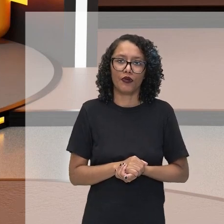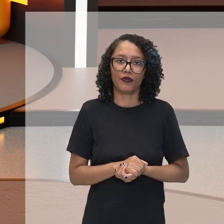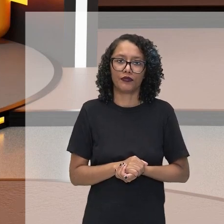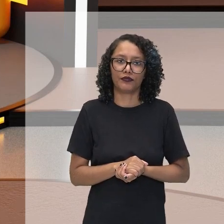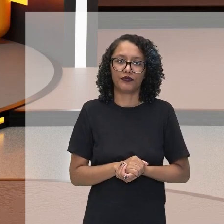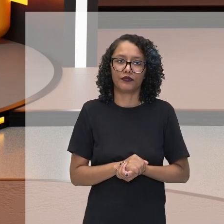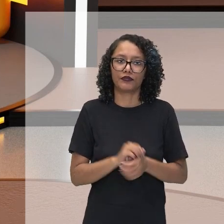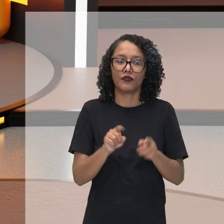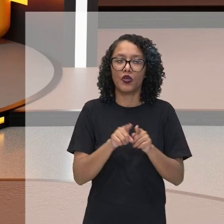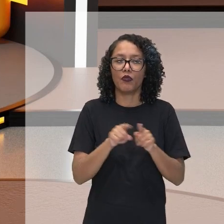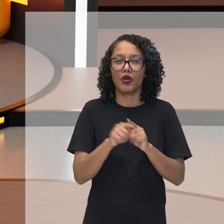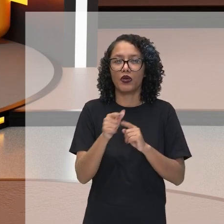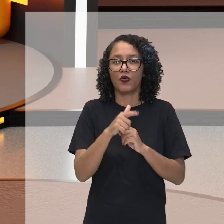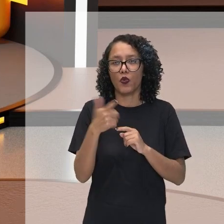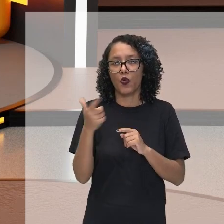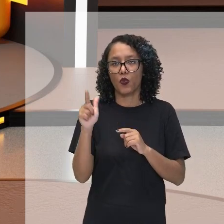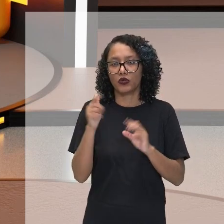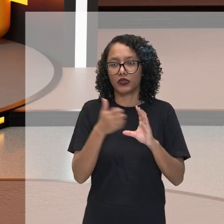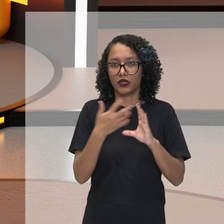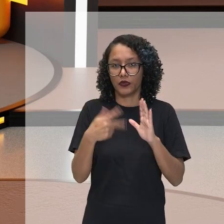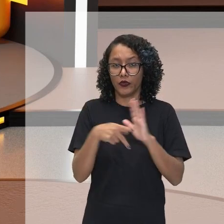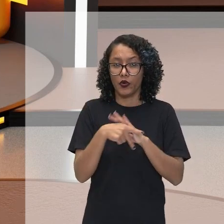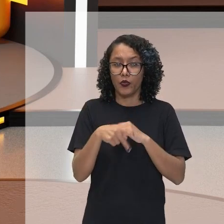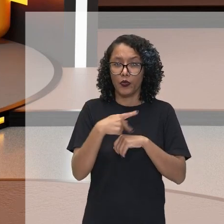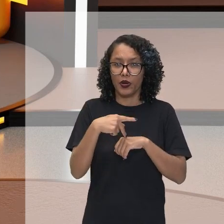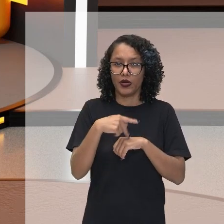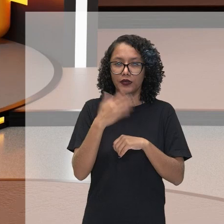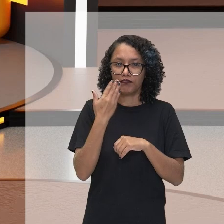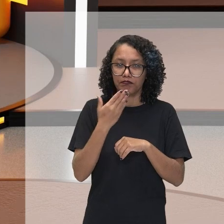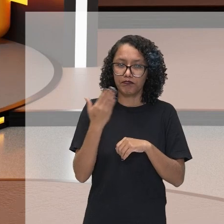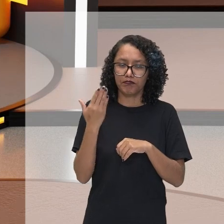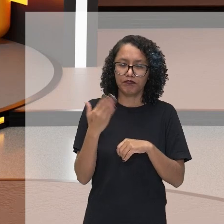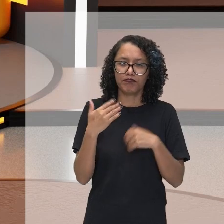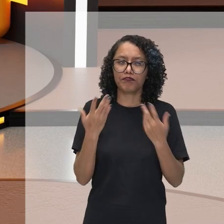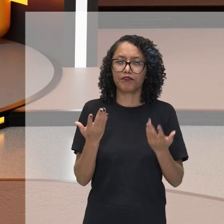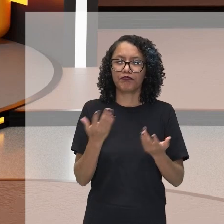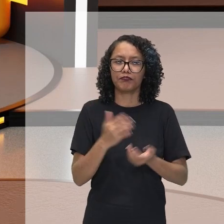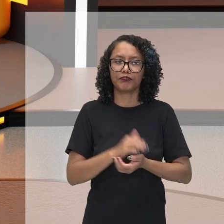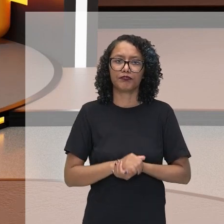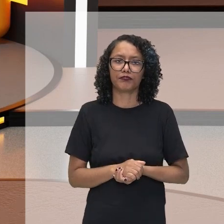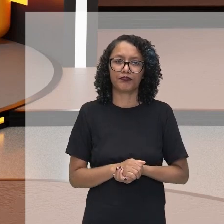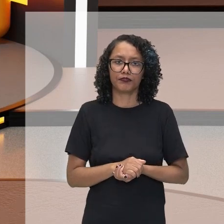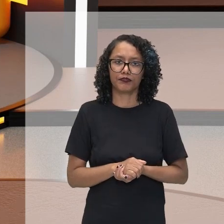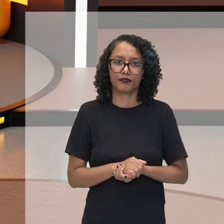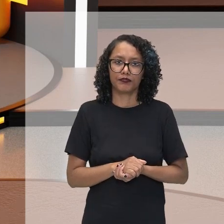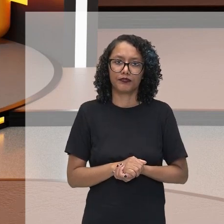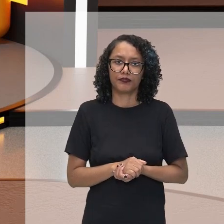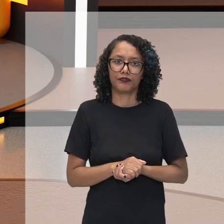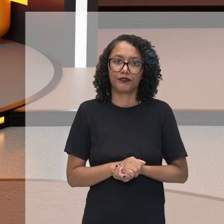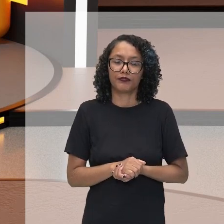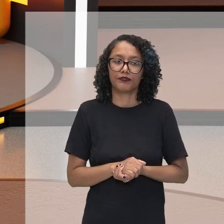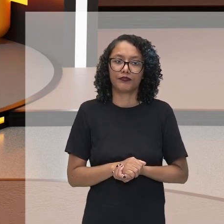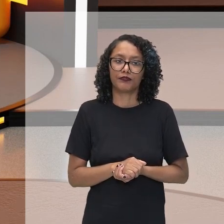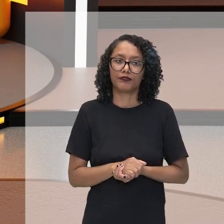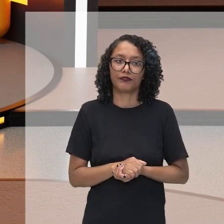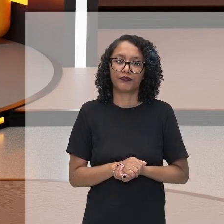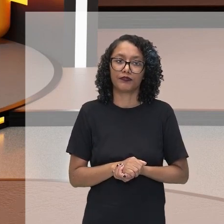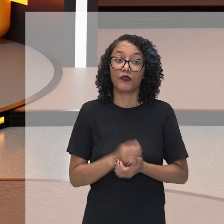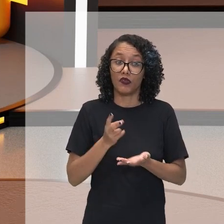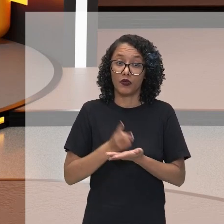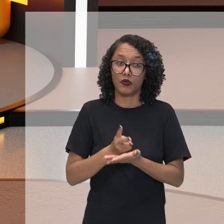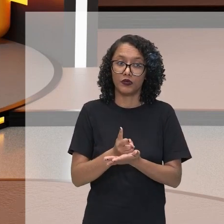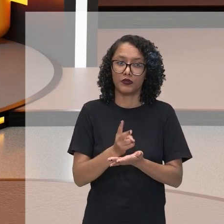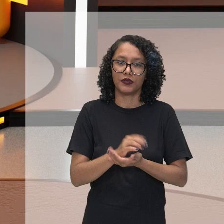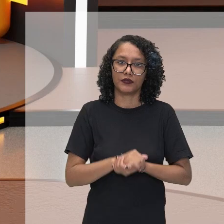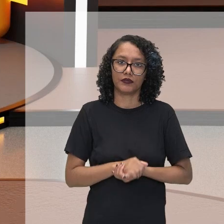outras características de Singapura, né, tendo aí, sendo membro da Comunidade Britânica das Nações, vamos continuar nossos